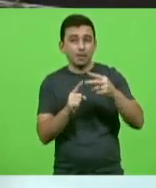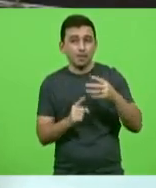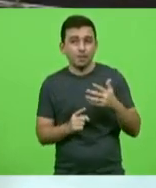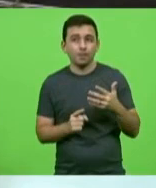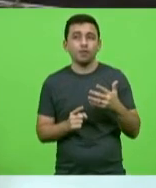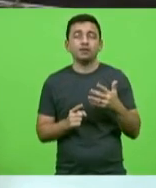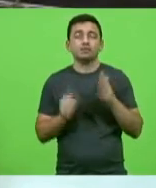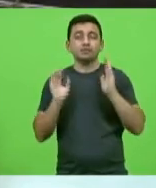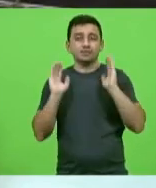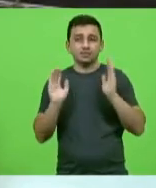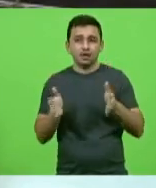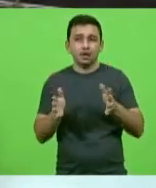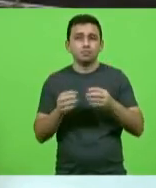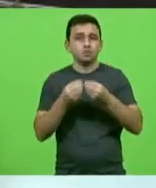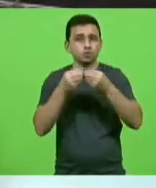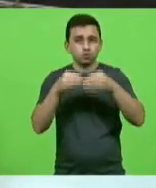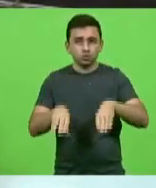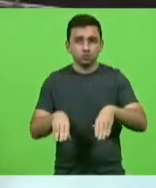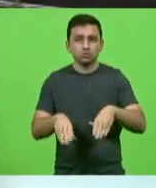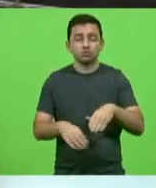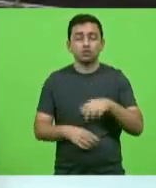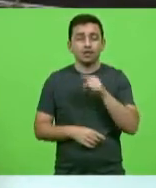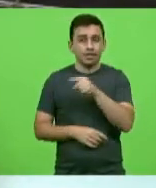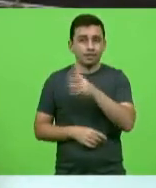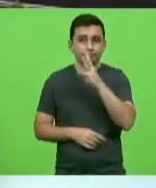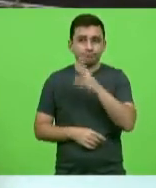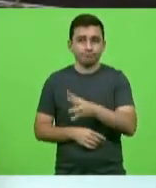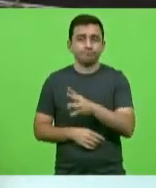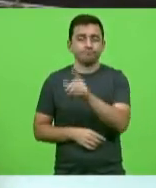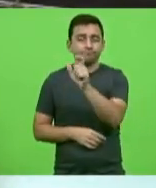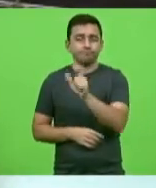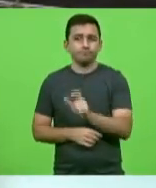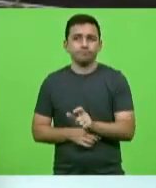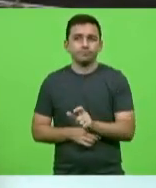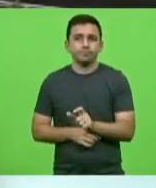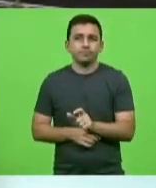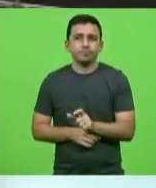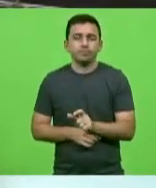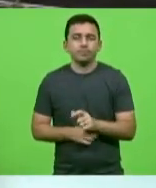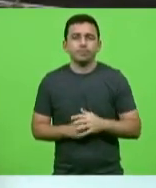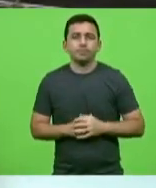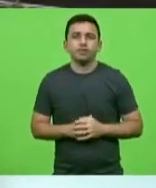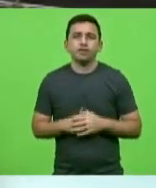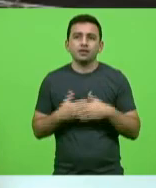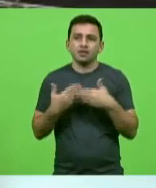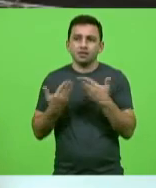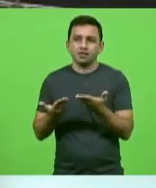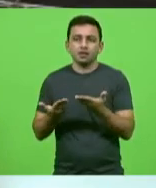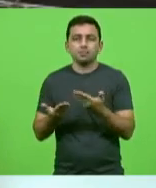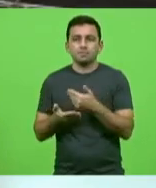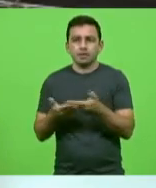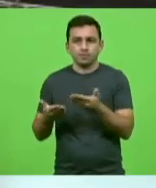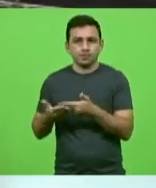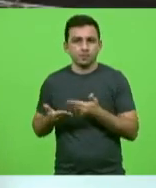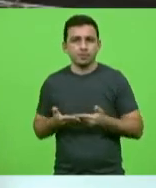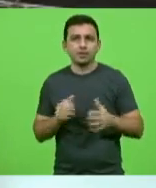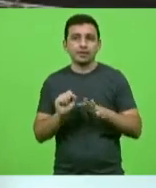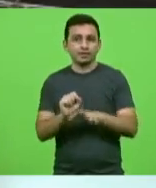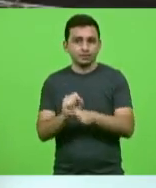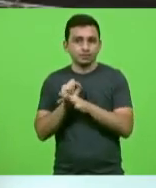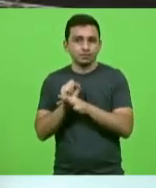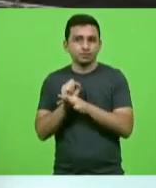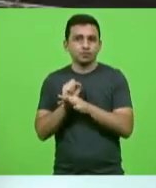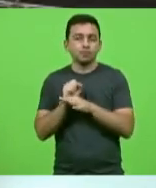sob pena de incorrer em prejuízo ao denunciar que se ver despido das garantias fundamentais